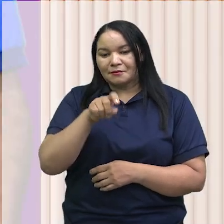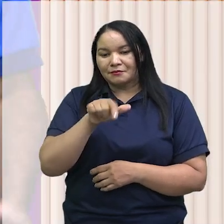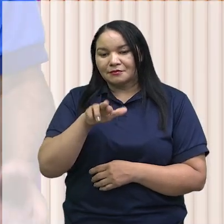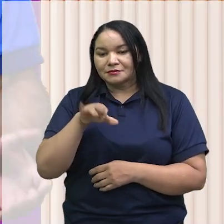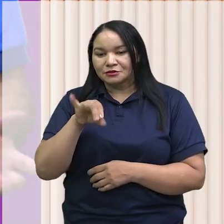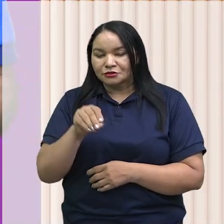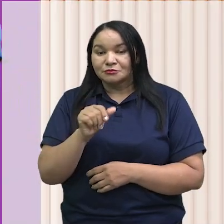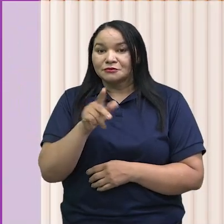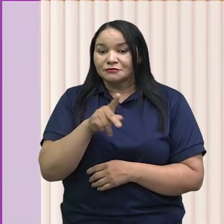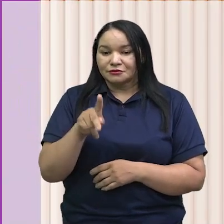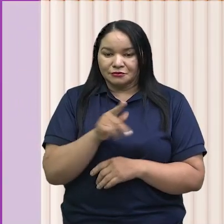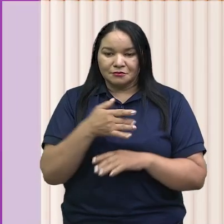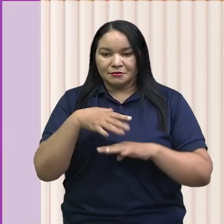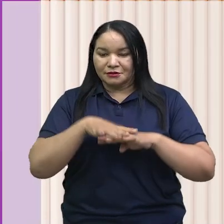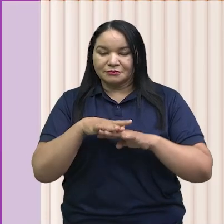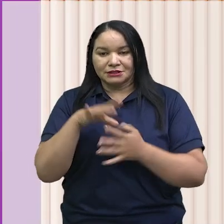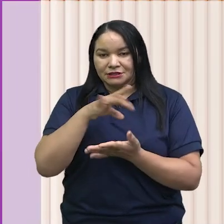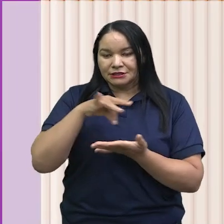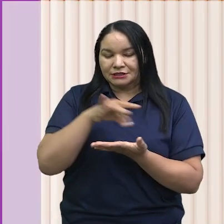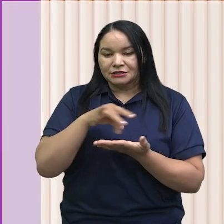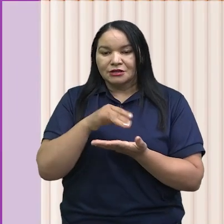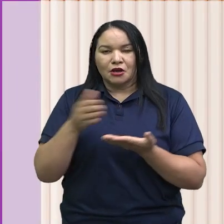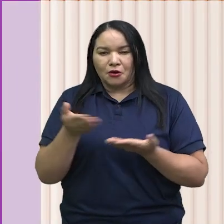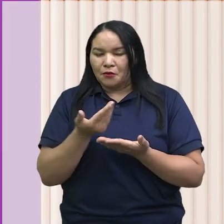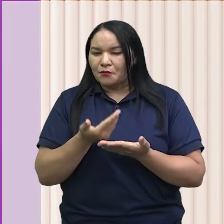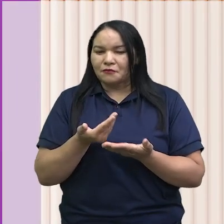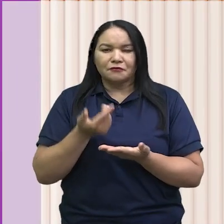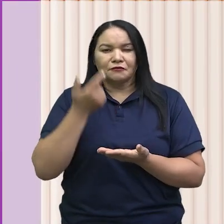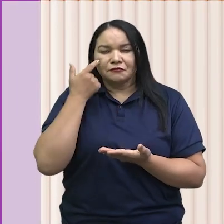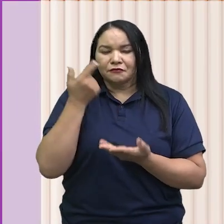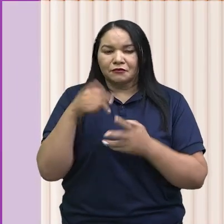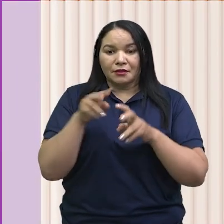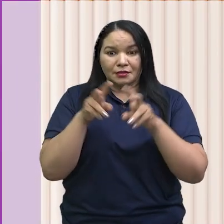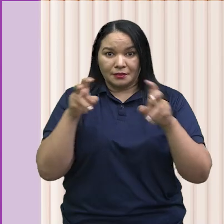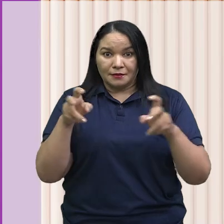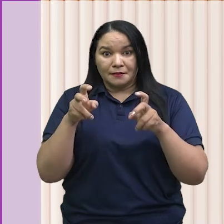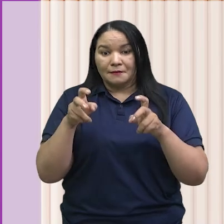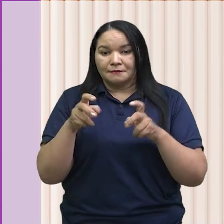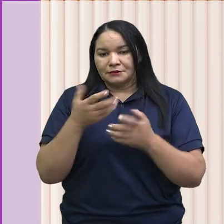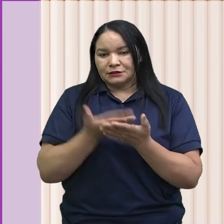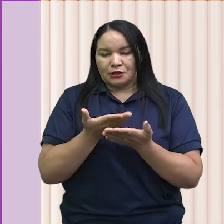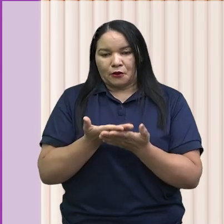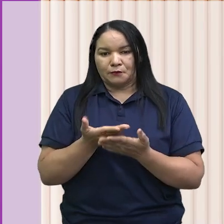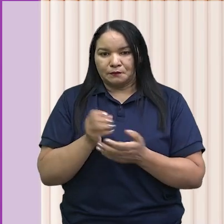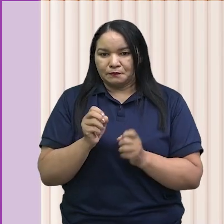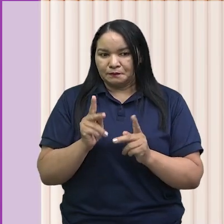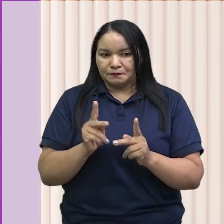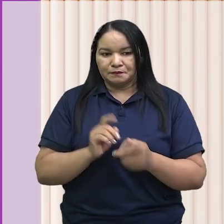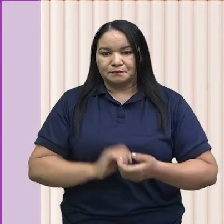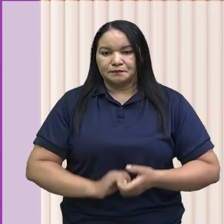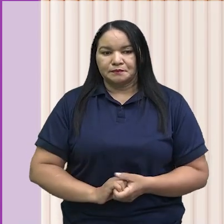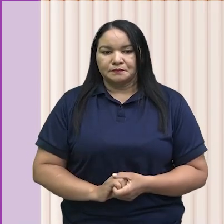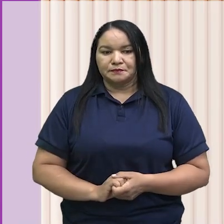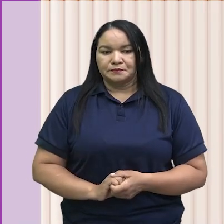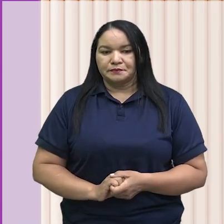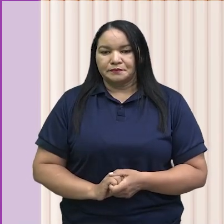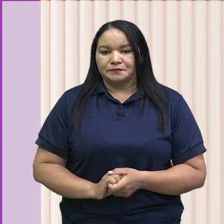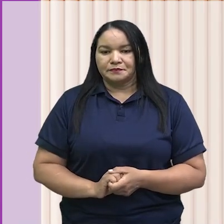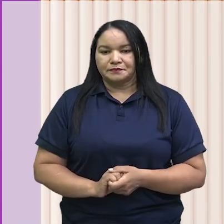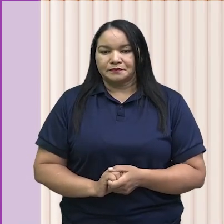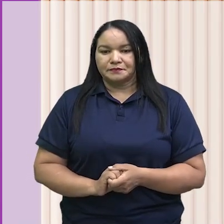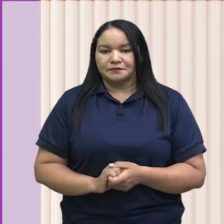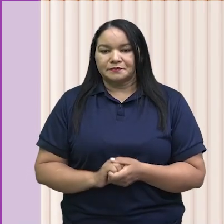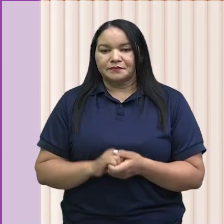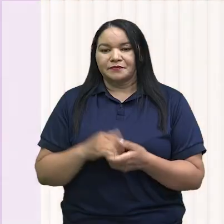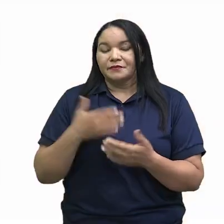sou o professor Mário André, professor de matemática aqui do Centro de Mídias, e vamos agora verificar o objeto de conhecimento e de estudo